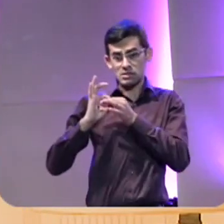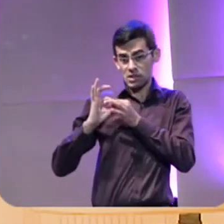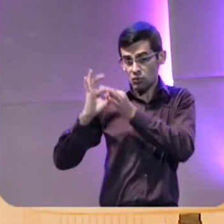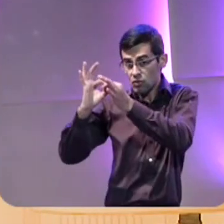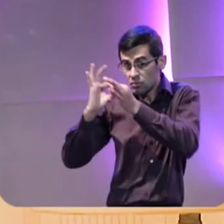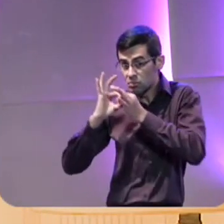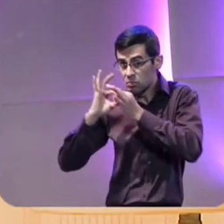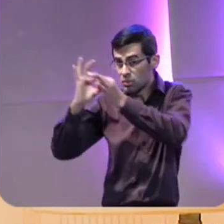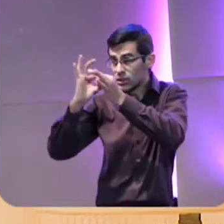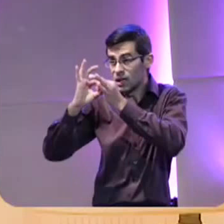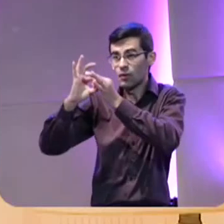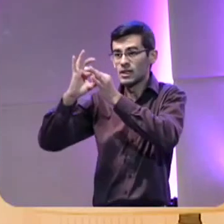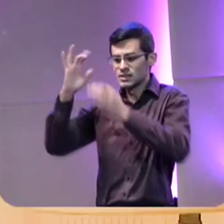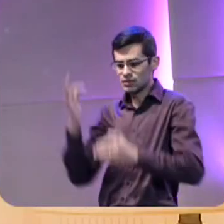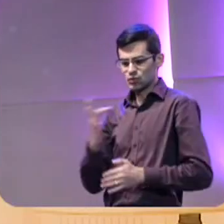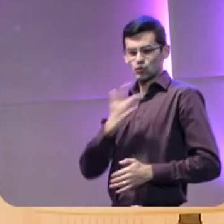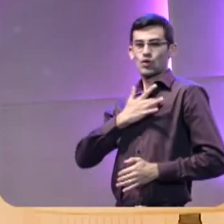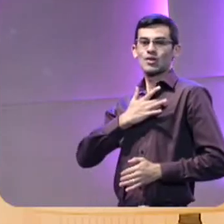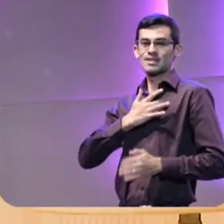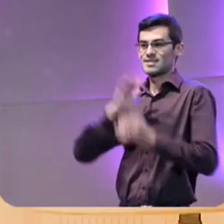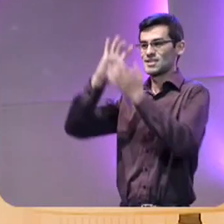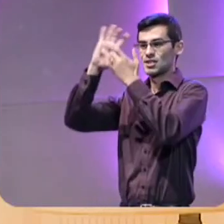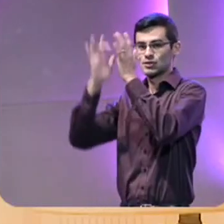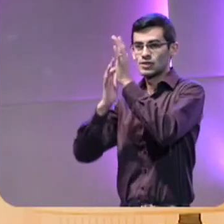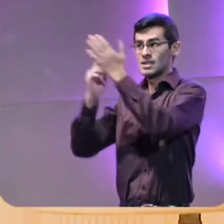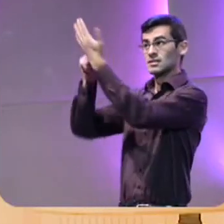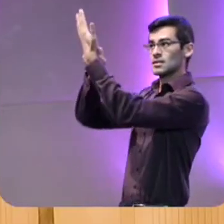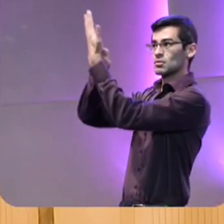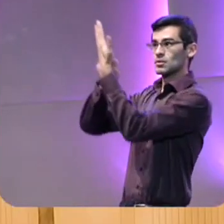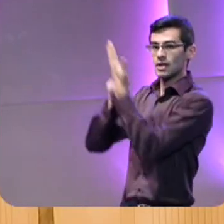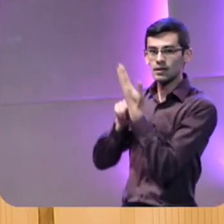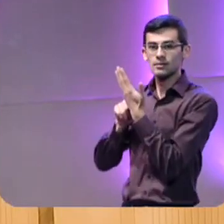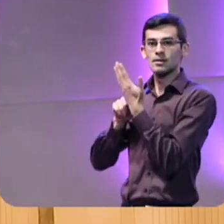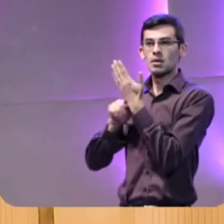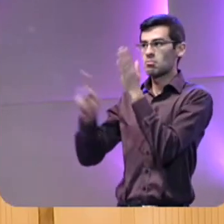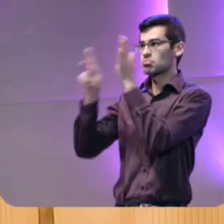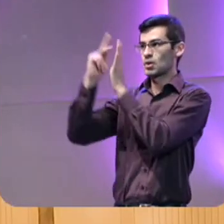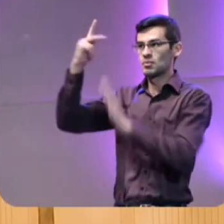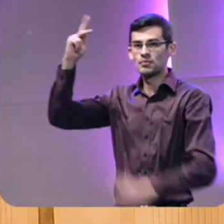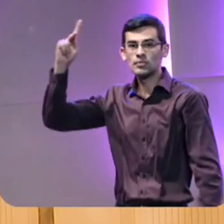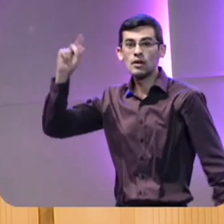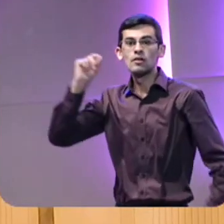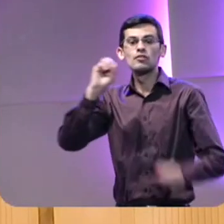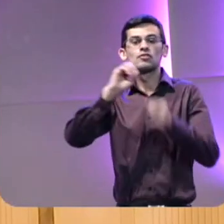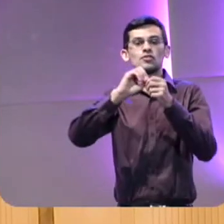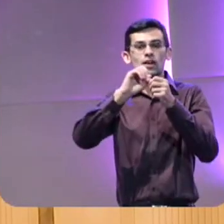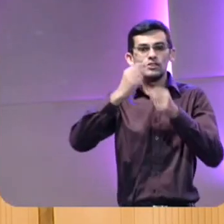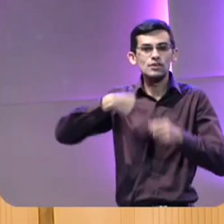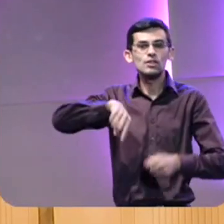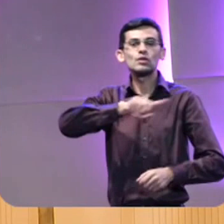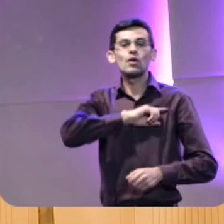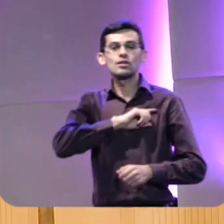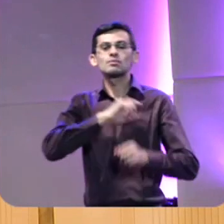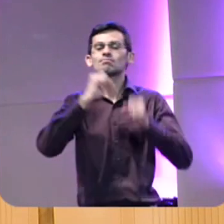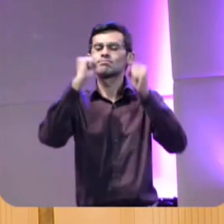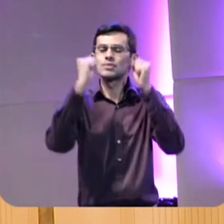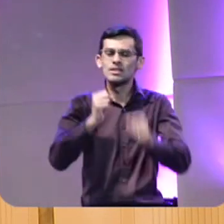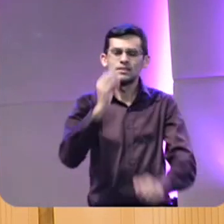com Ele, esse toque dEle, esse revelar-se dEle, faz com que nós sejamos capazes